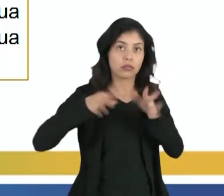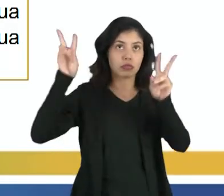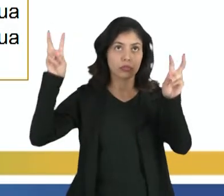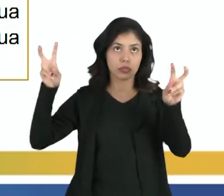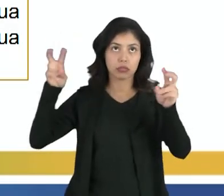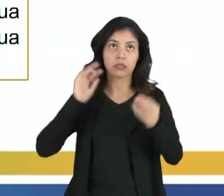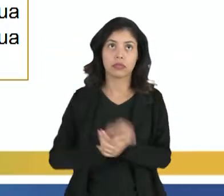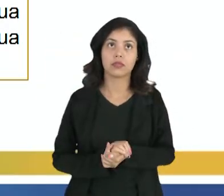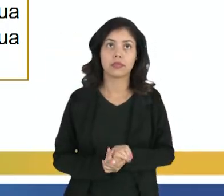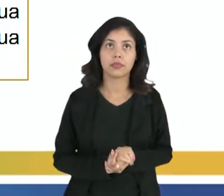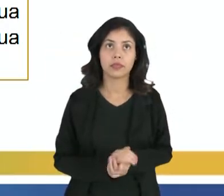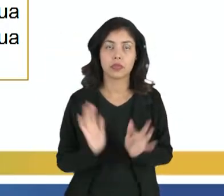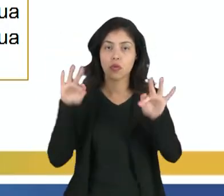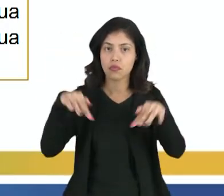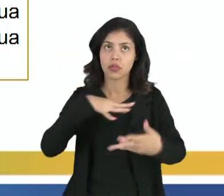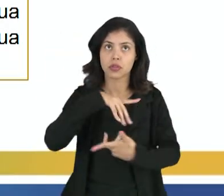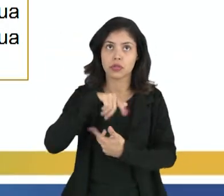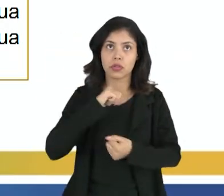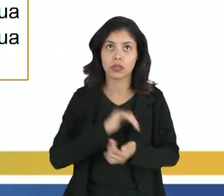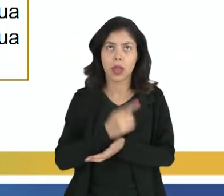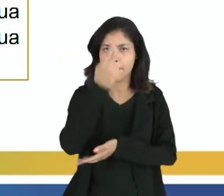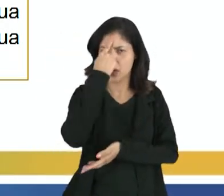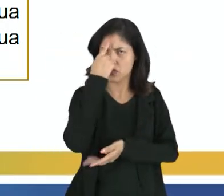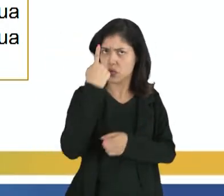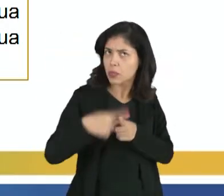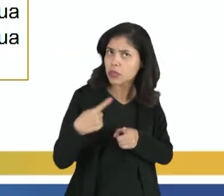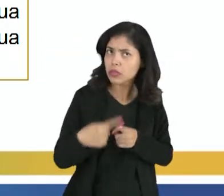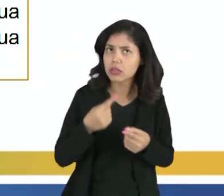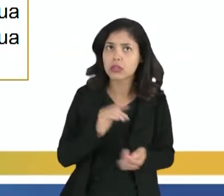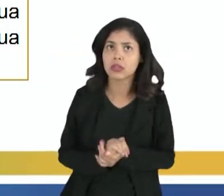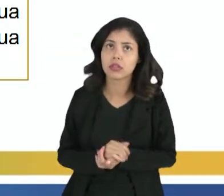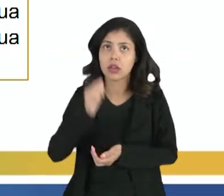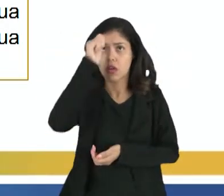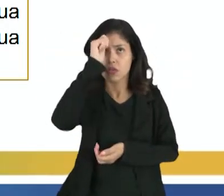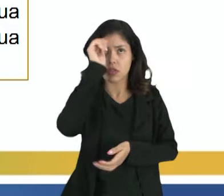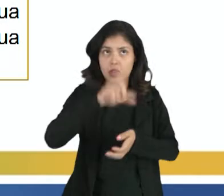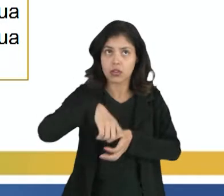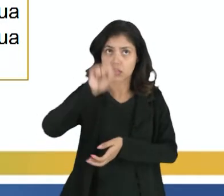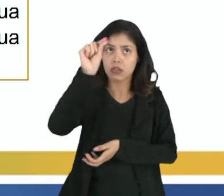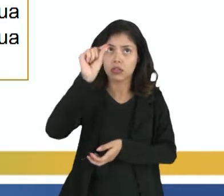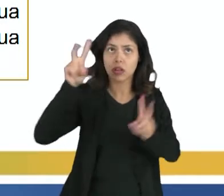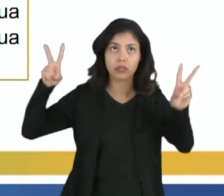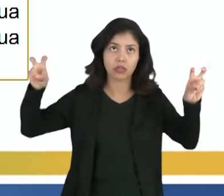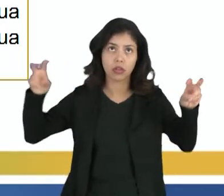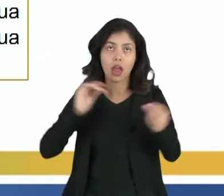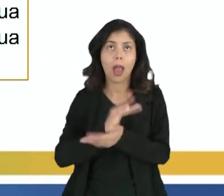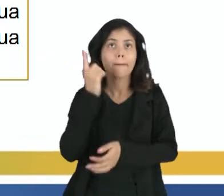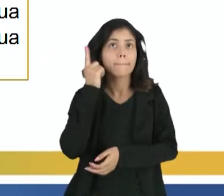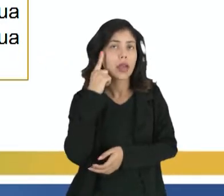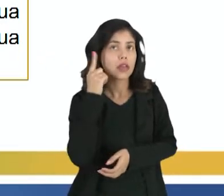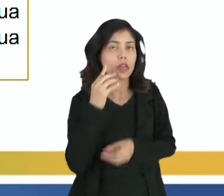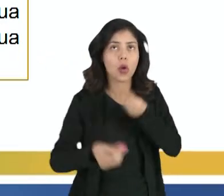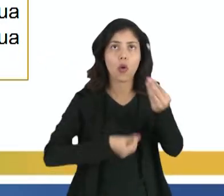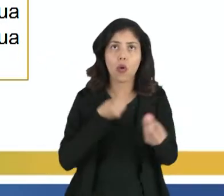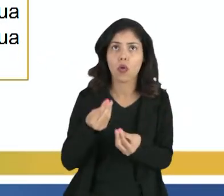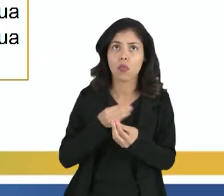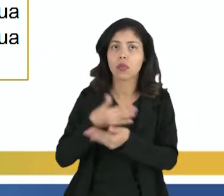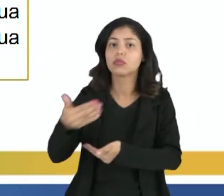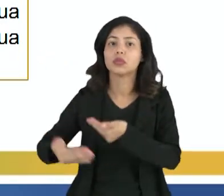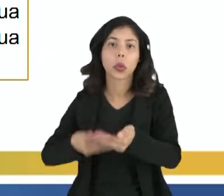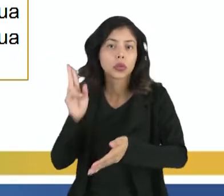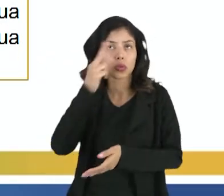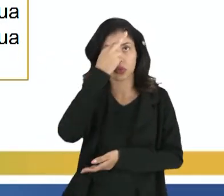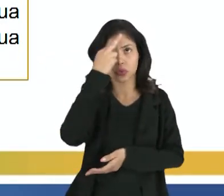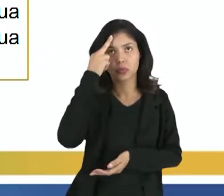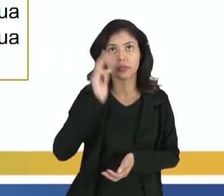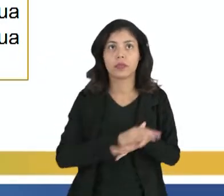A partir do título O Fim do Mundo, imagine o porquê da autora ter escolhido esse título e pense em como será o desenrolar